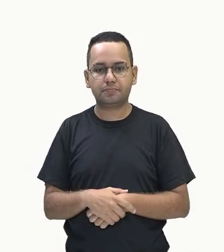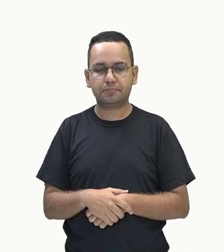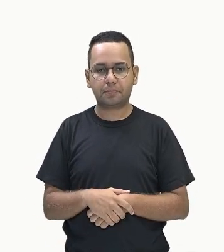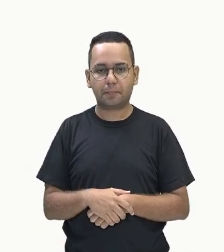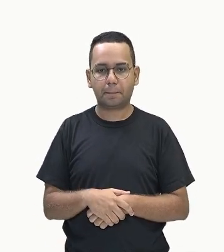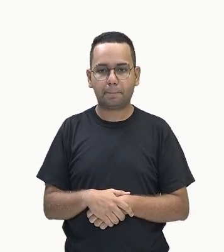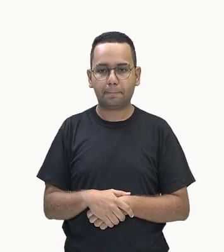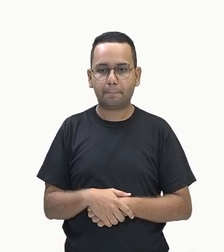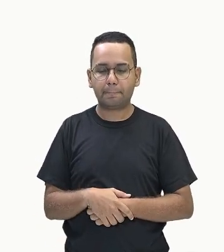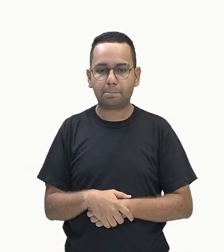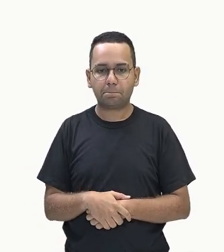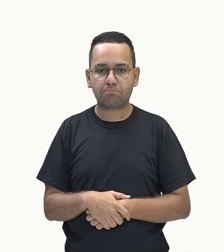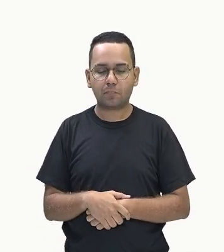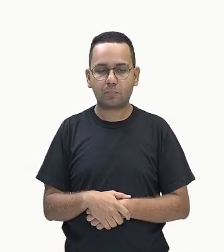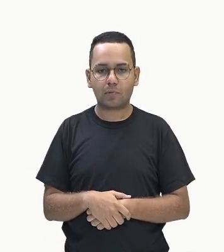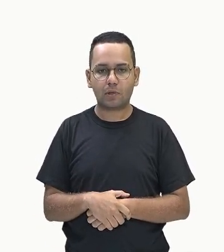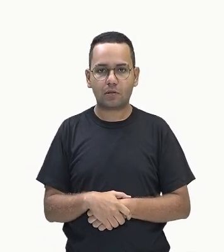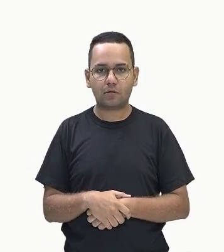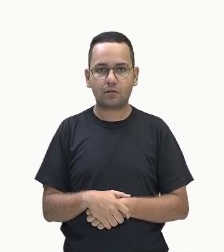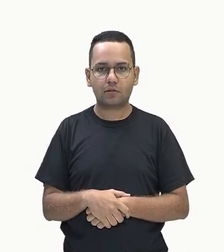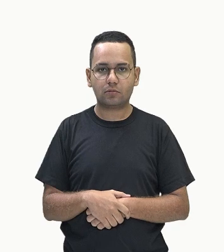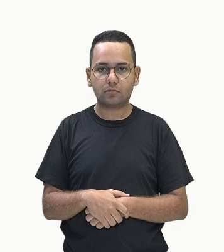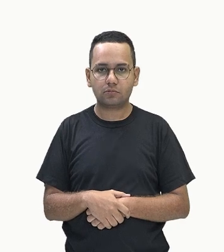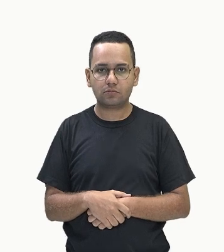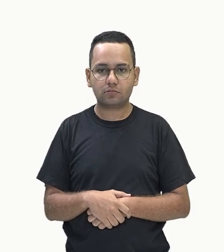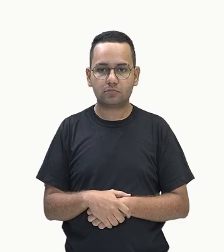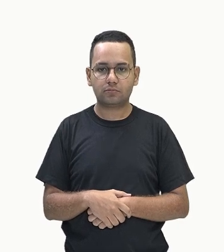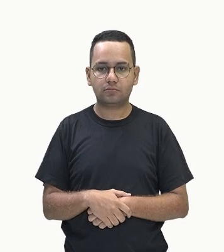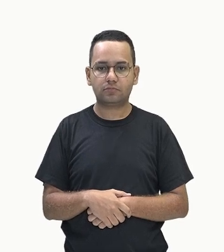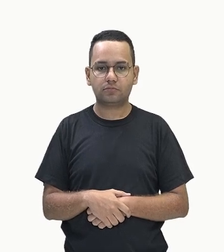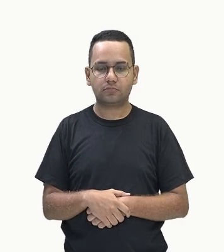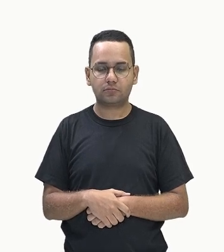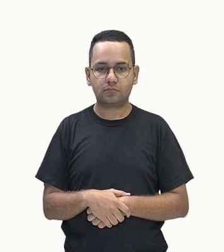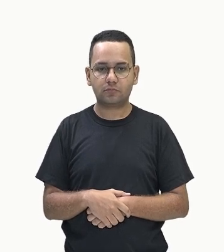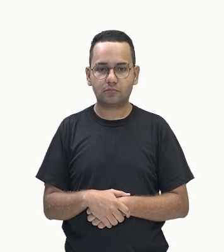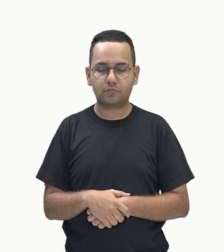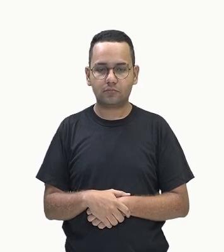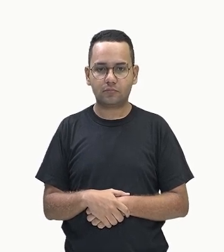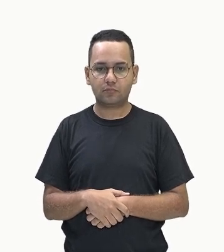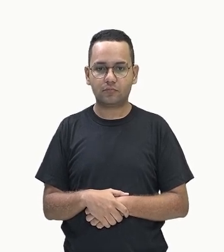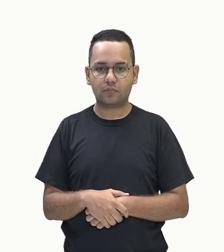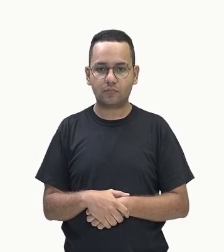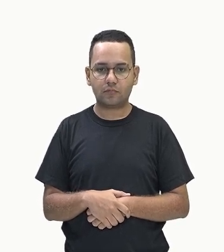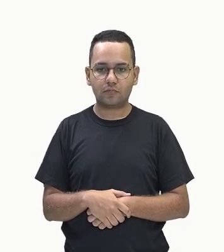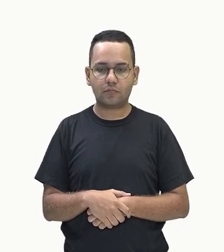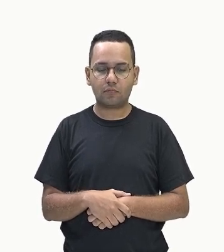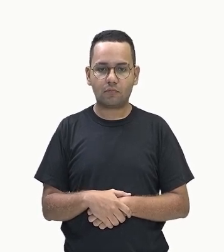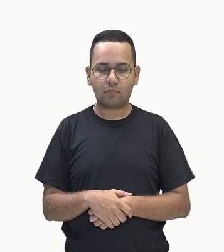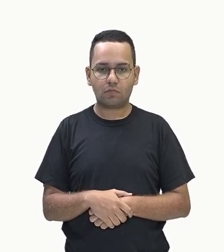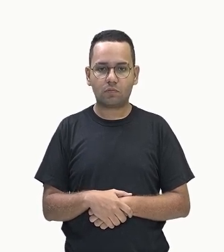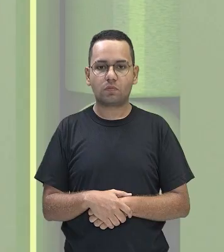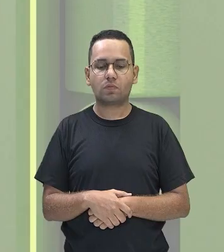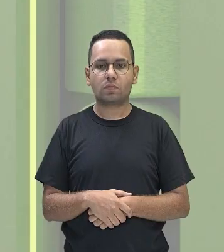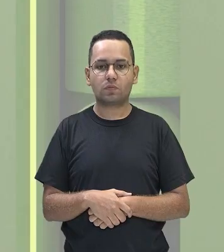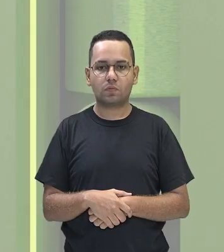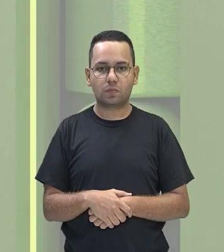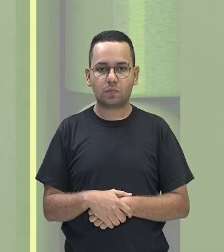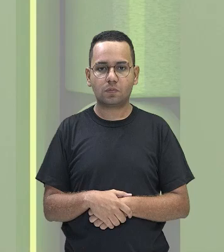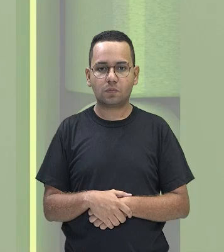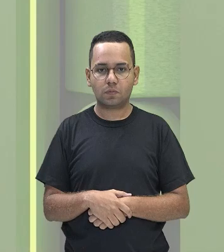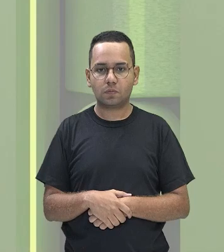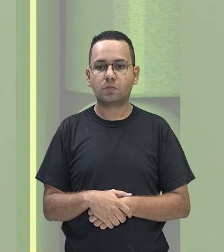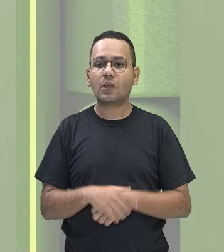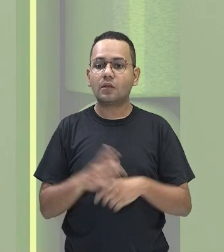ele não só reveste as partes de dentro, as partes de fora, né, as partes externas do nosso corpo, como também